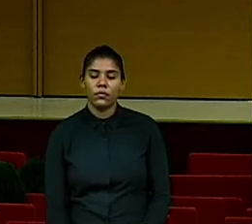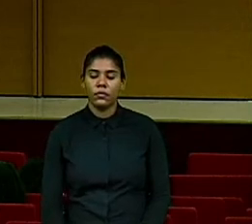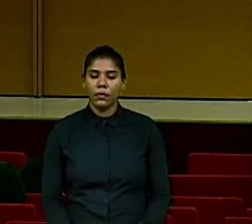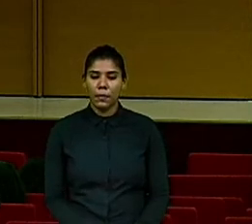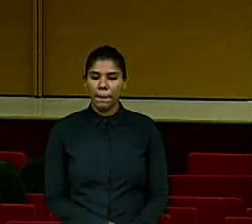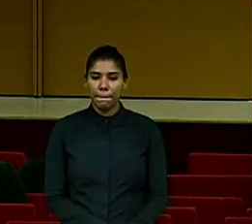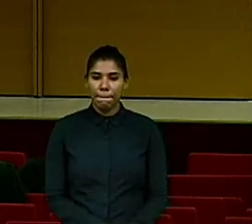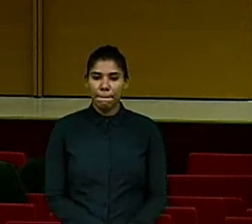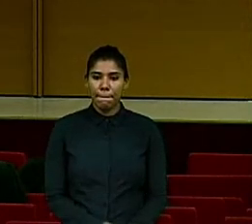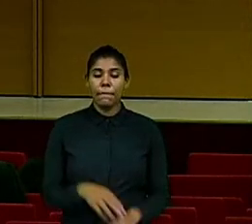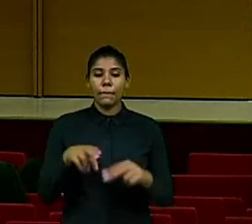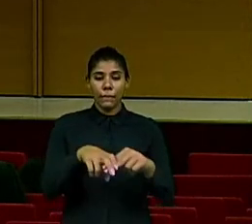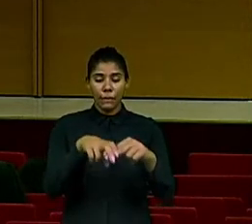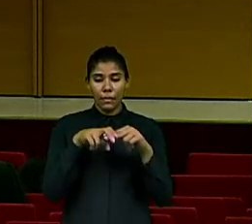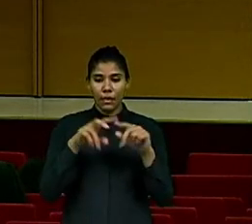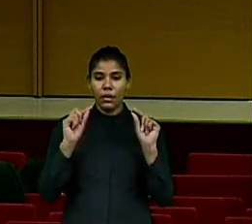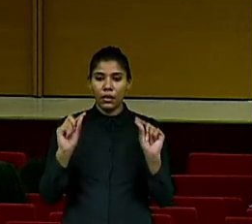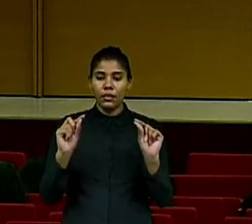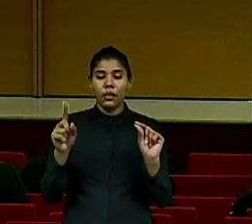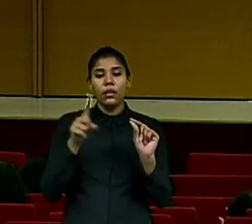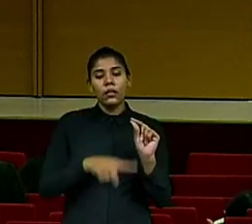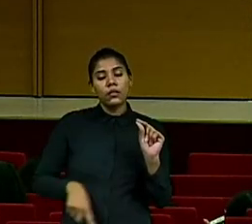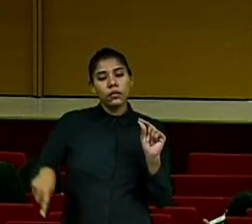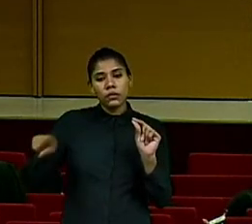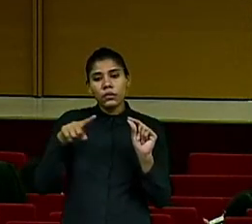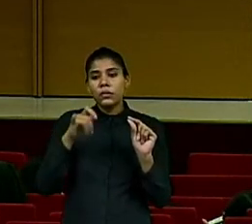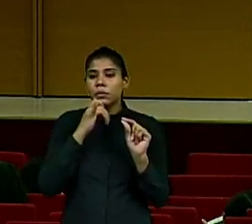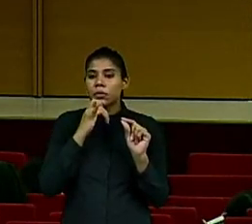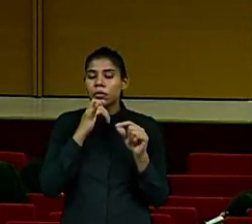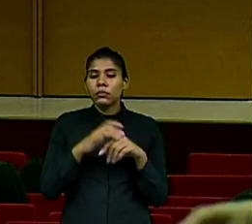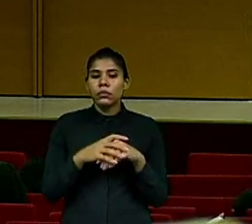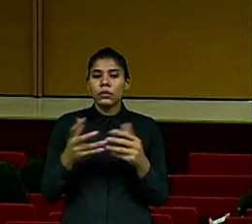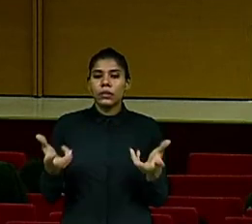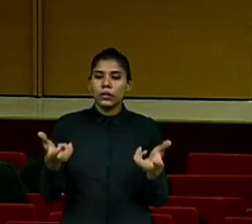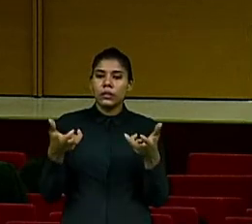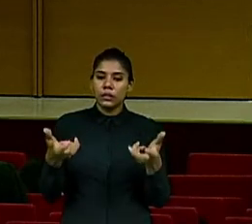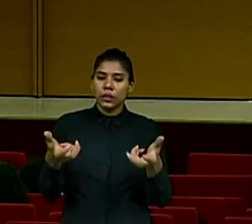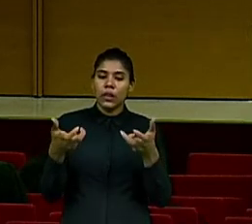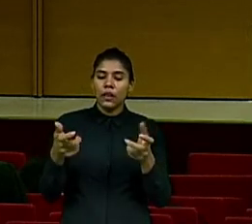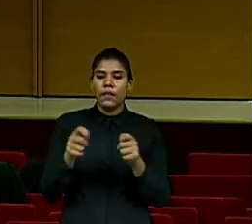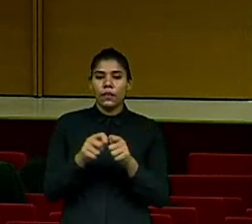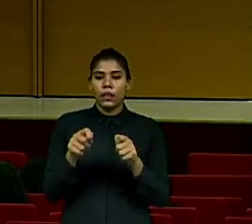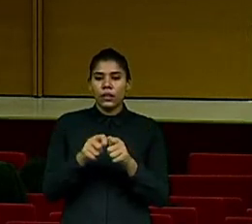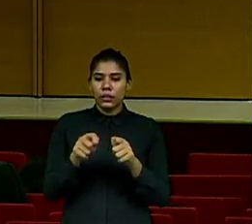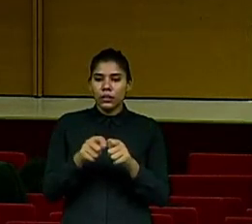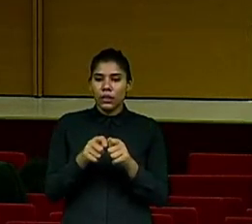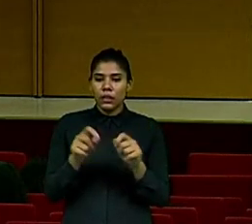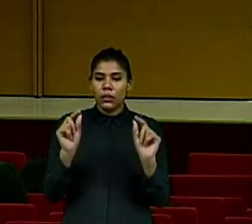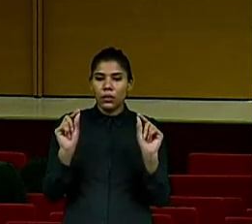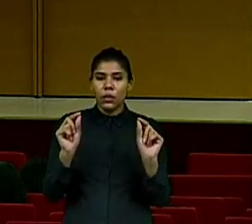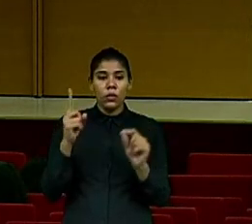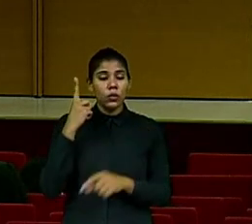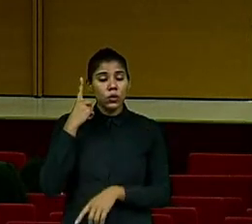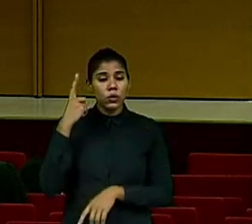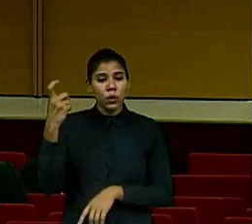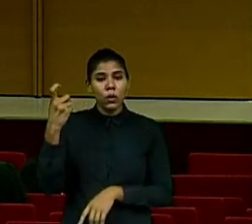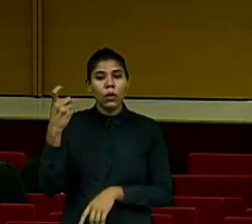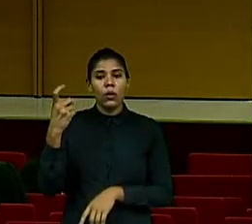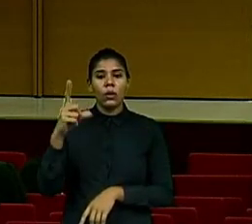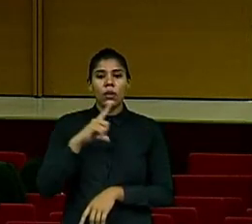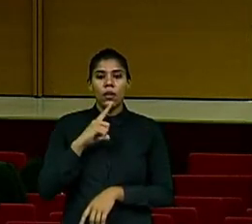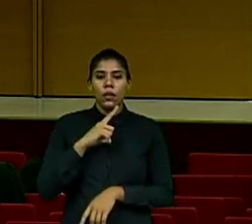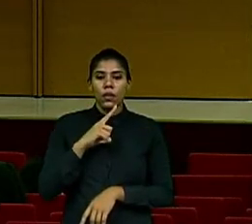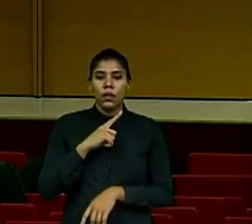é por isso que quando você quiser fazer com que o som tenha